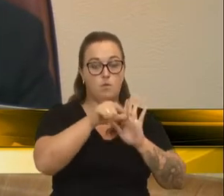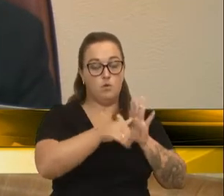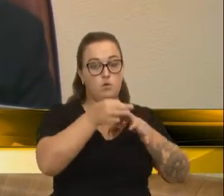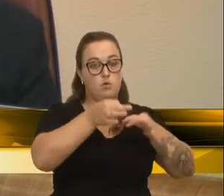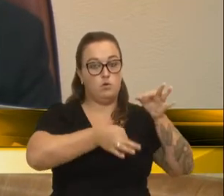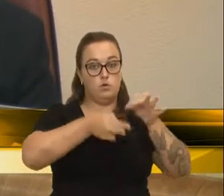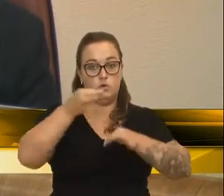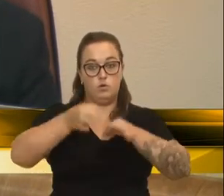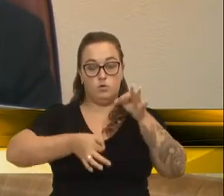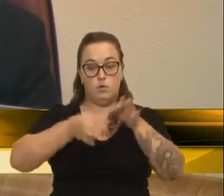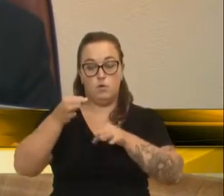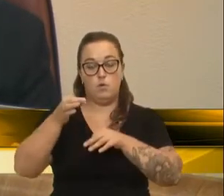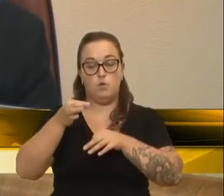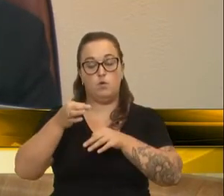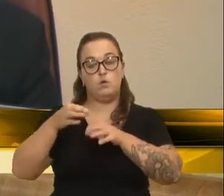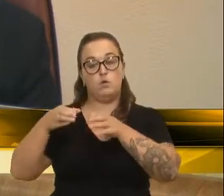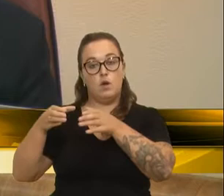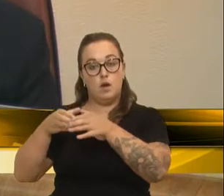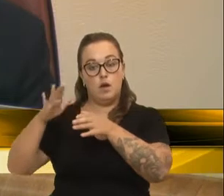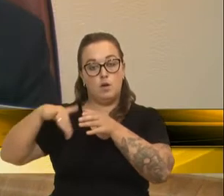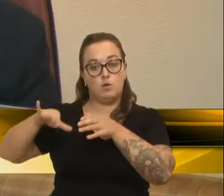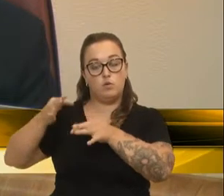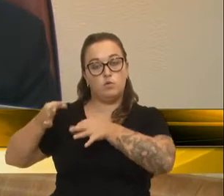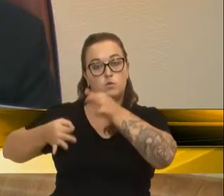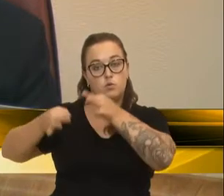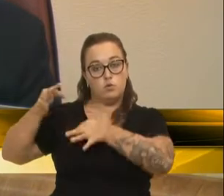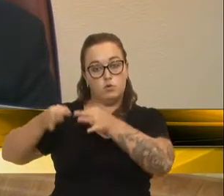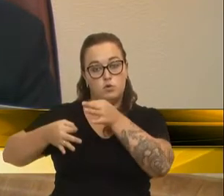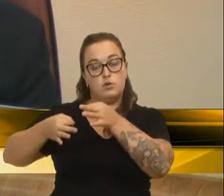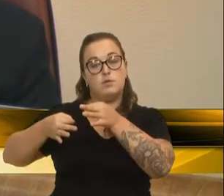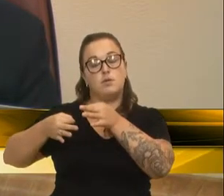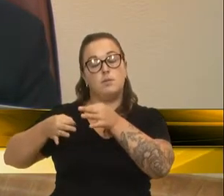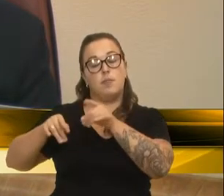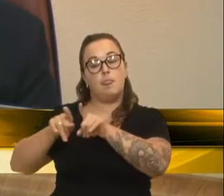o Tribunal de Justiça nas infrações penais